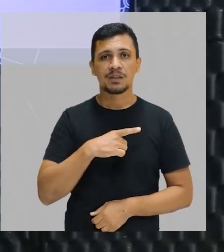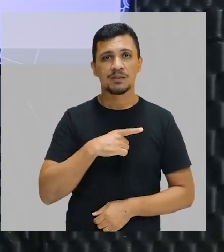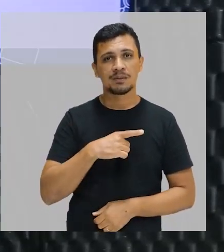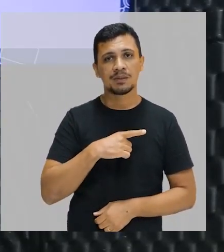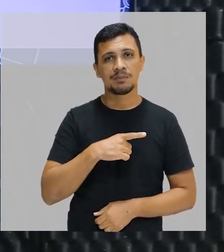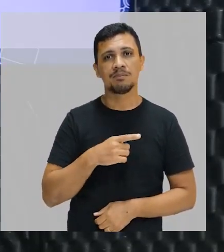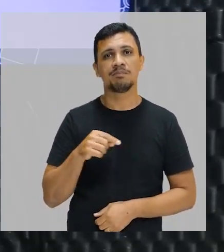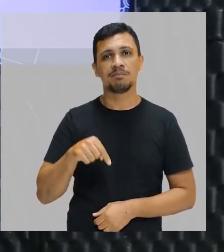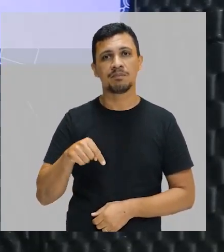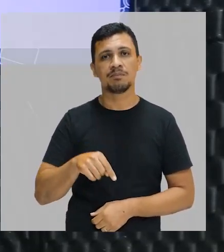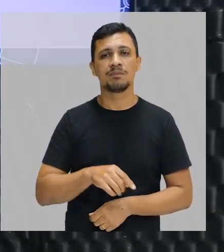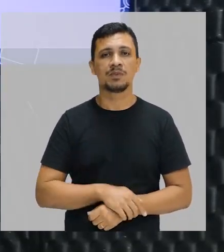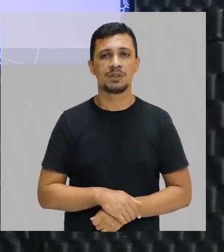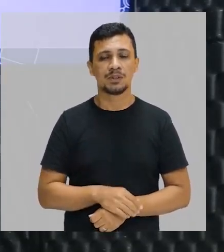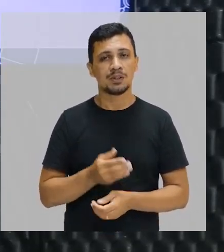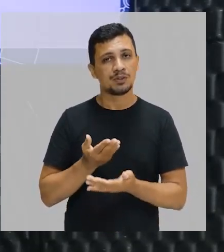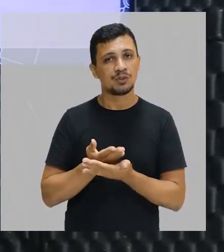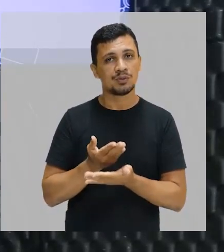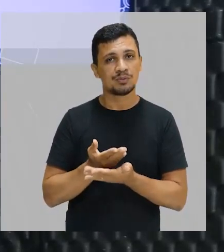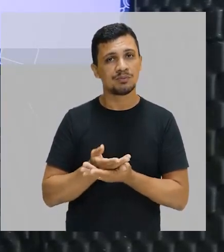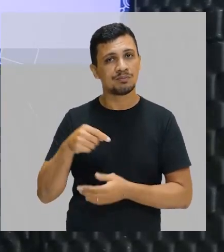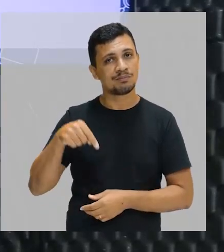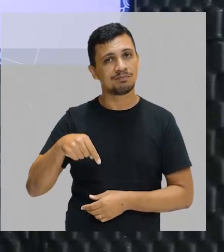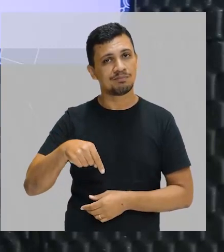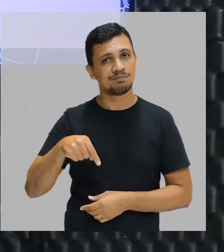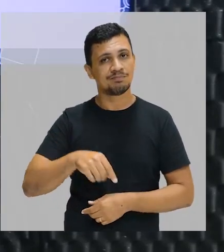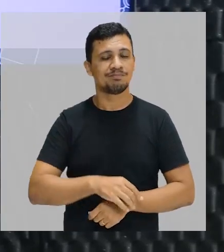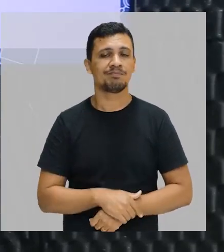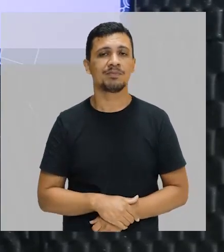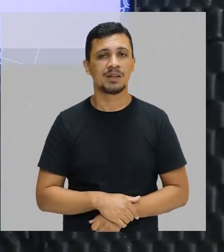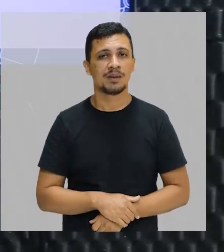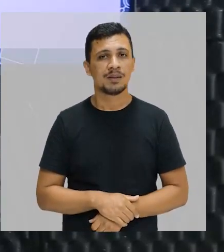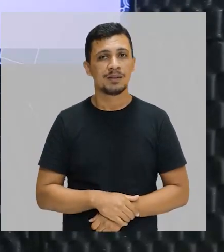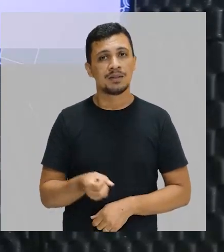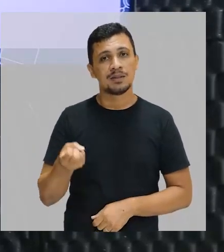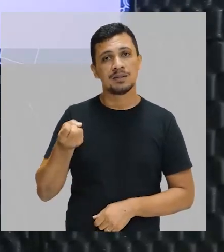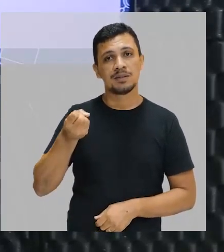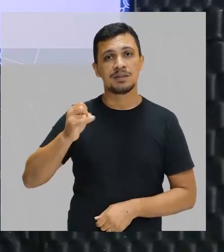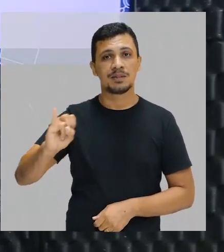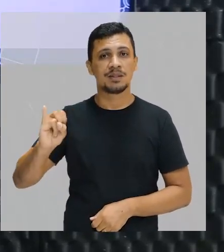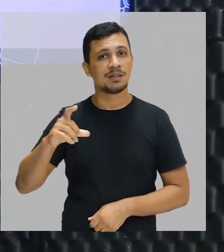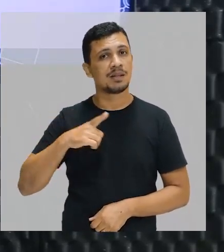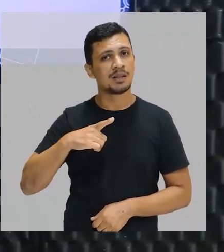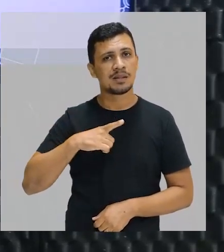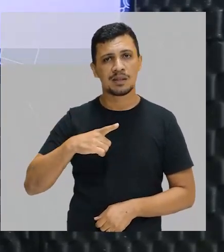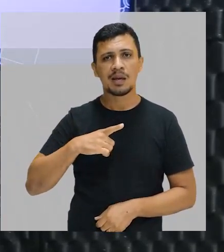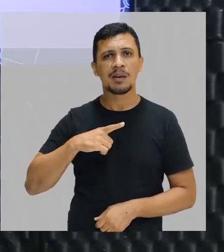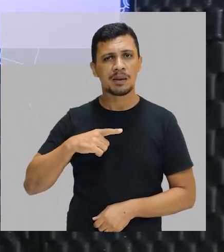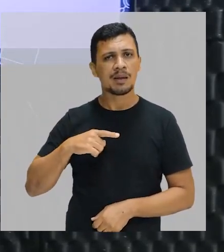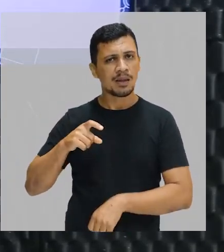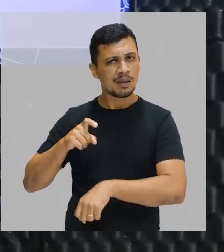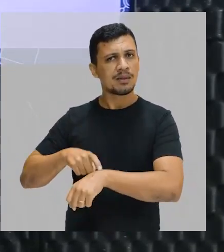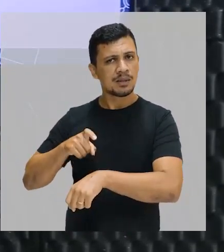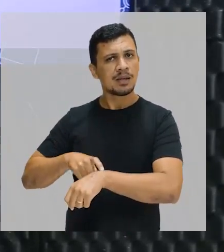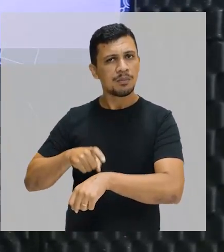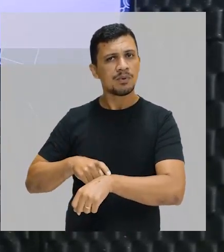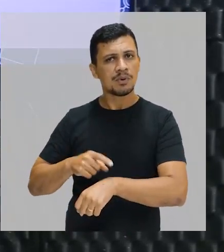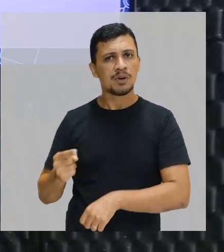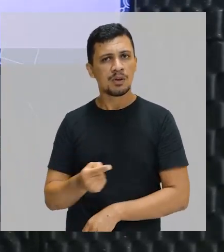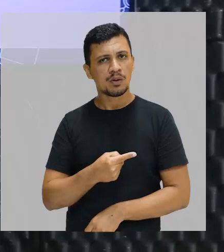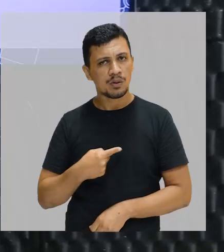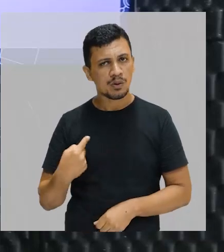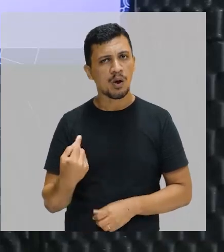claro, condição de estudo, ok? Se nós tivermos mais tempo, nós vamos avançar um pouco mais e